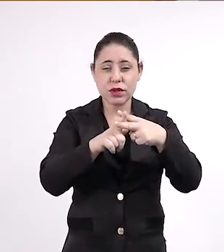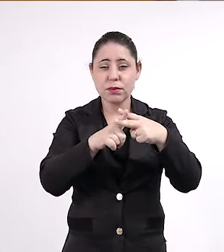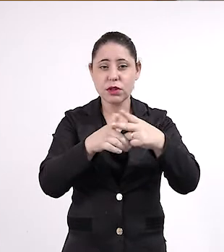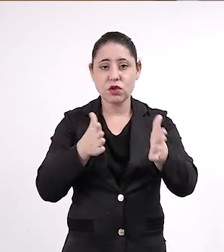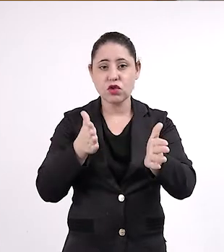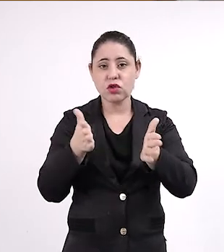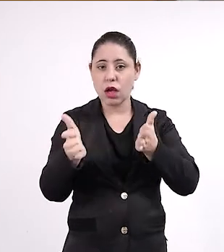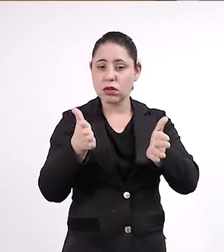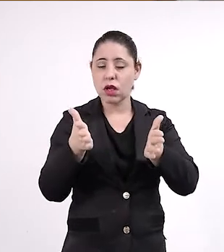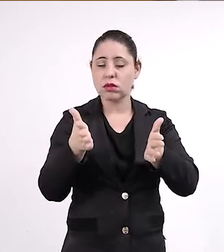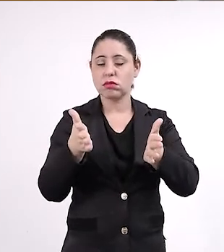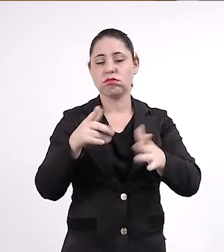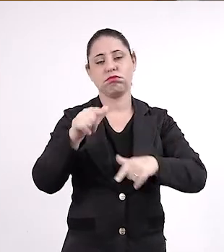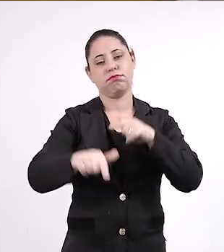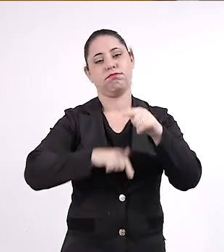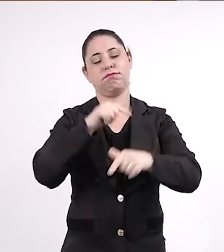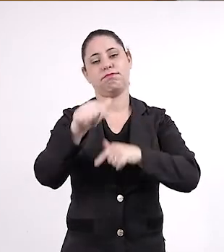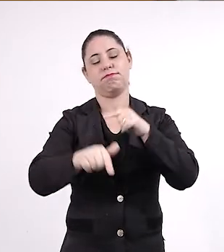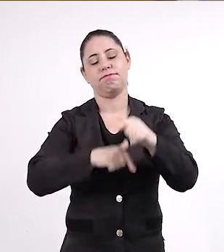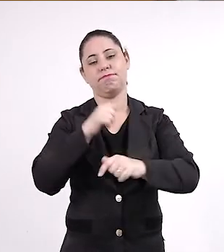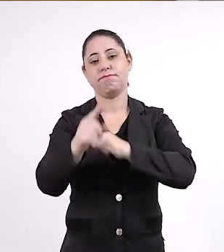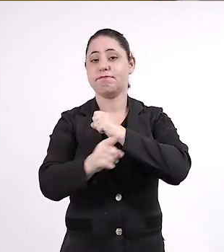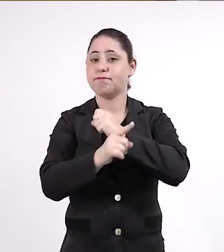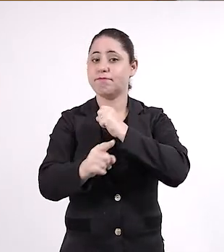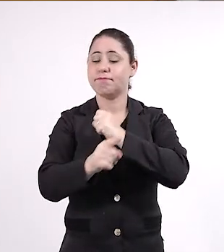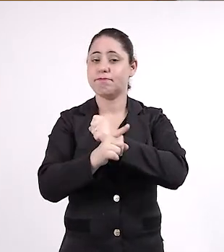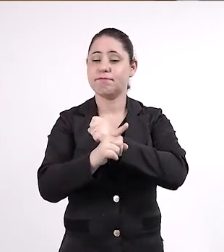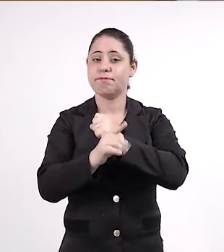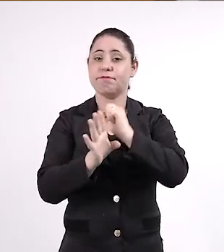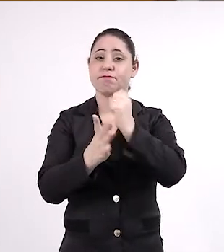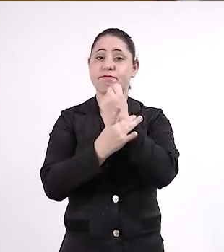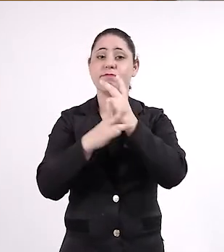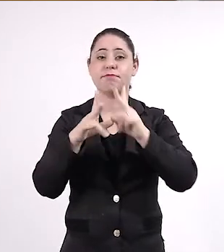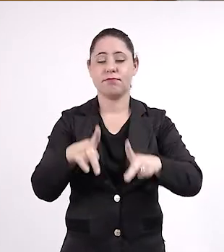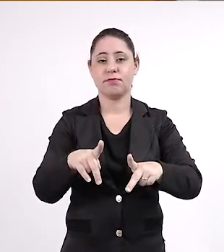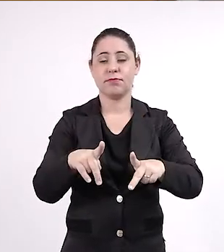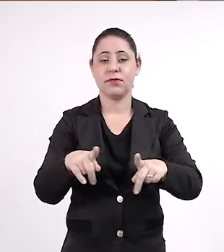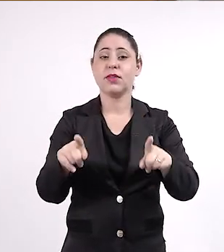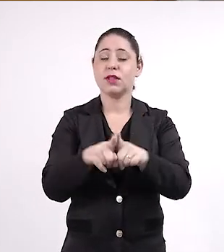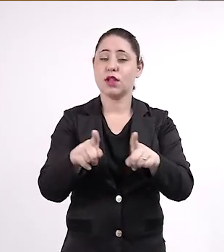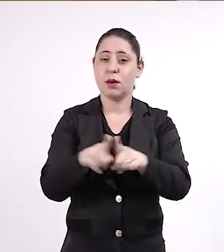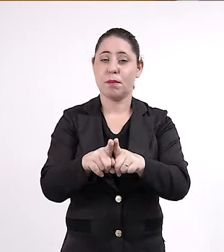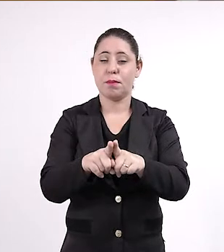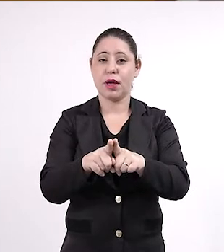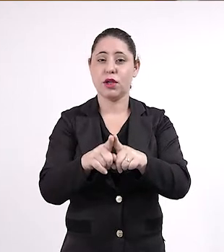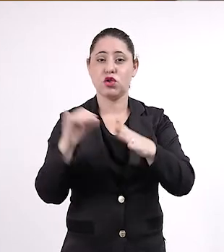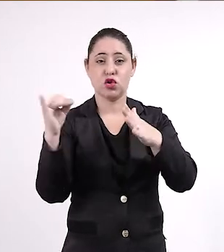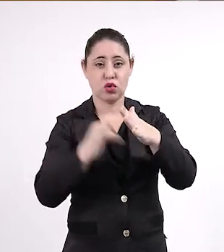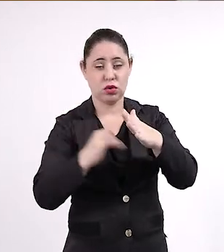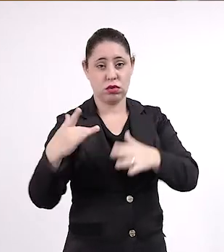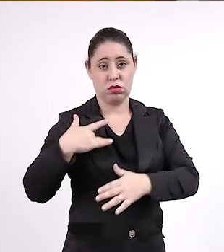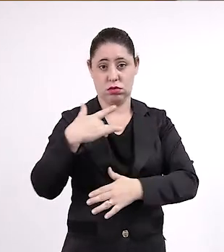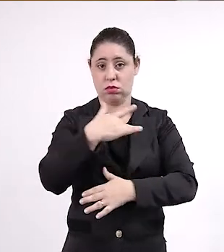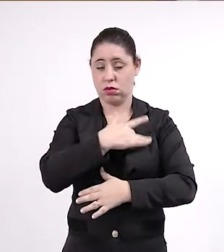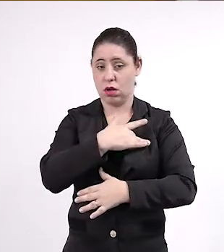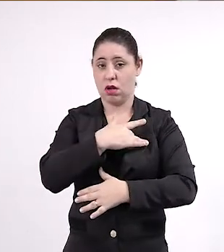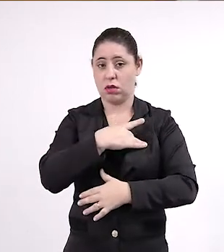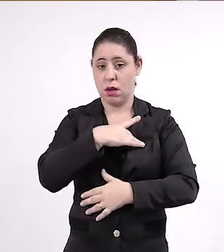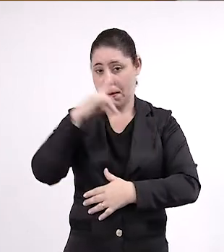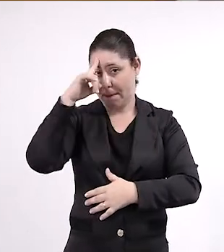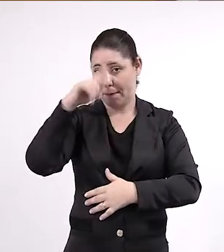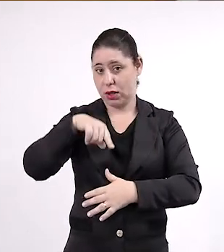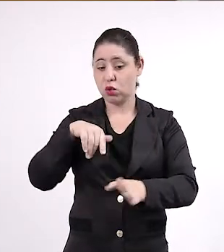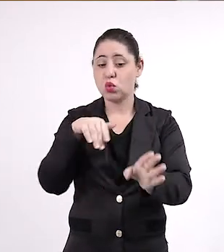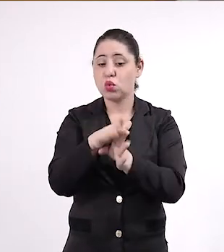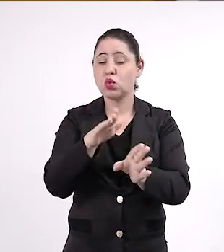de acesso ao serviço da defensoria, tendo em vista que as autoridades sanitárias recomendam